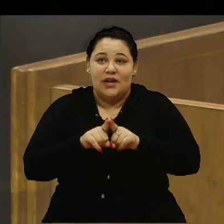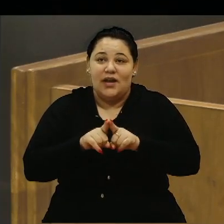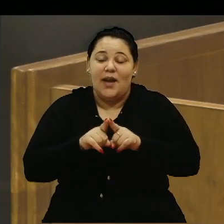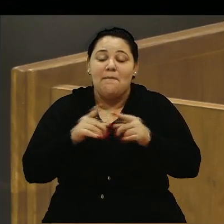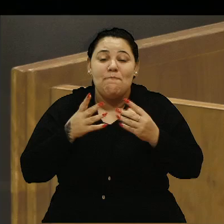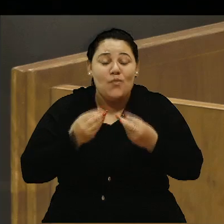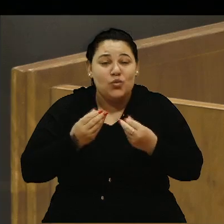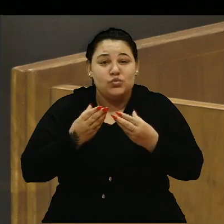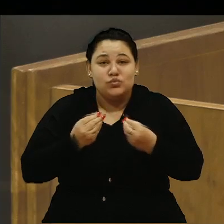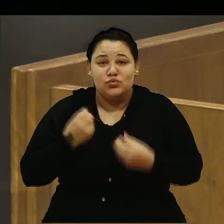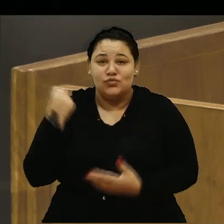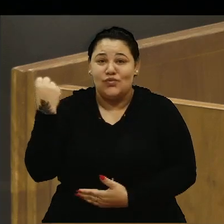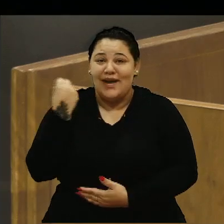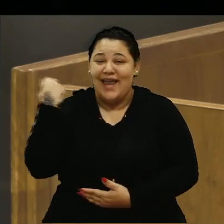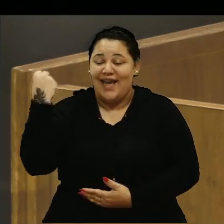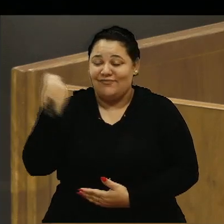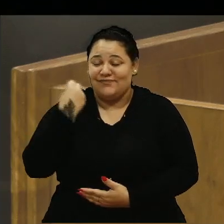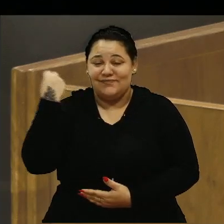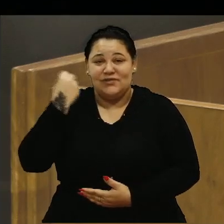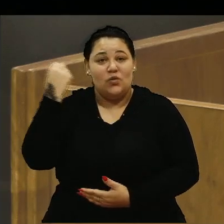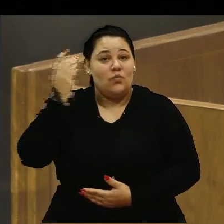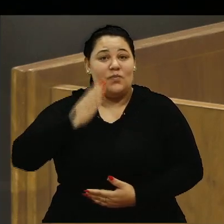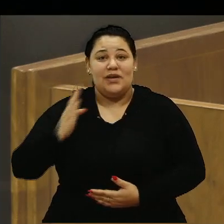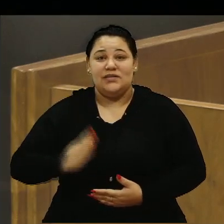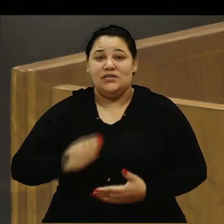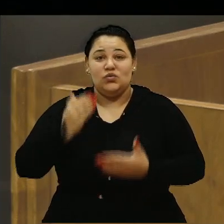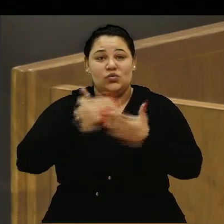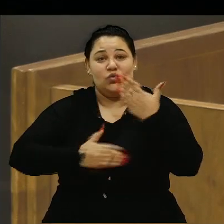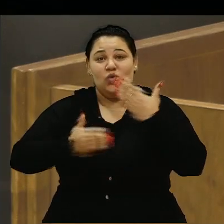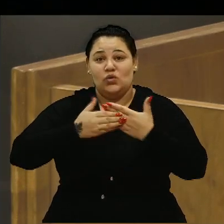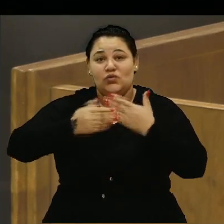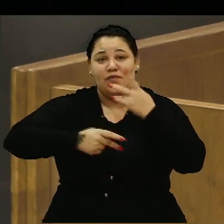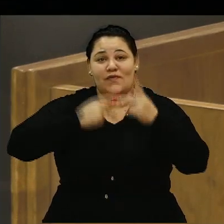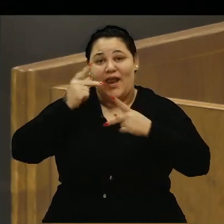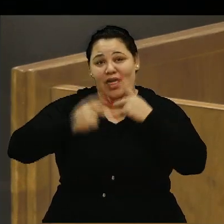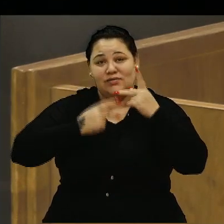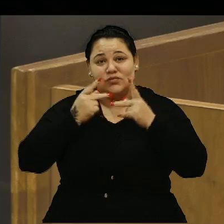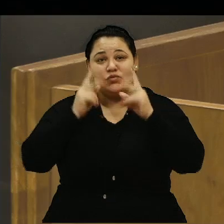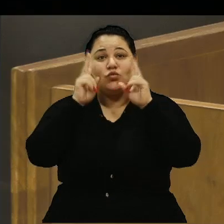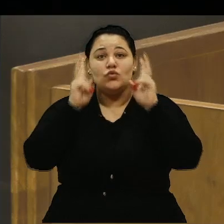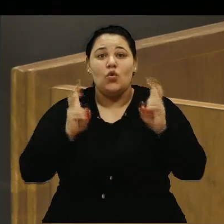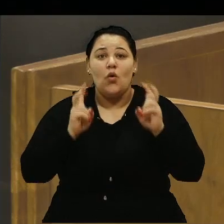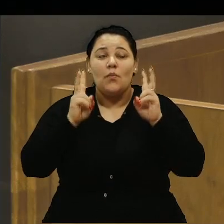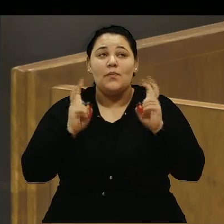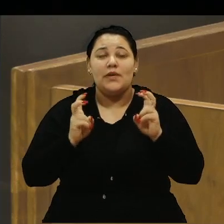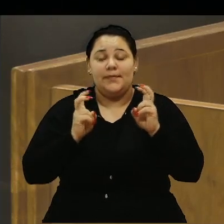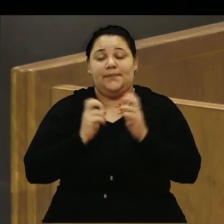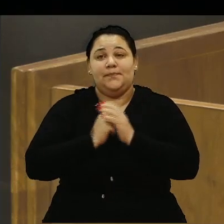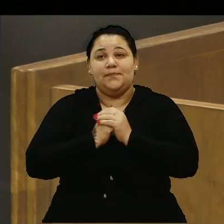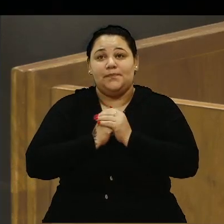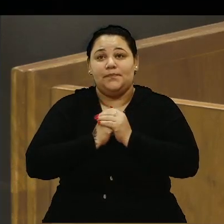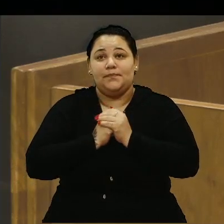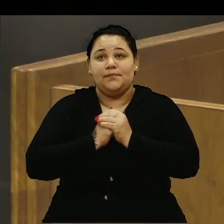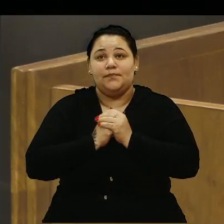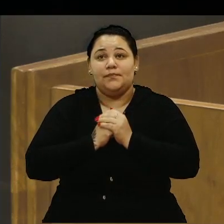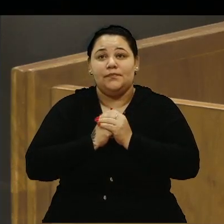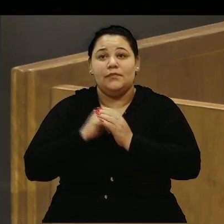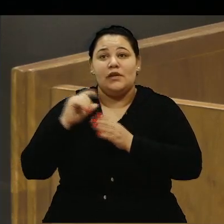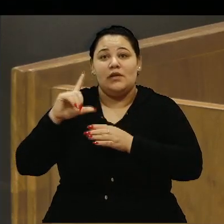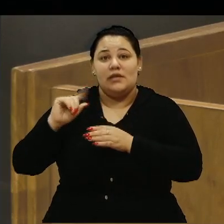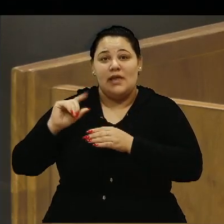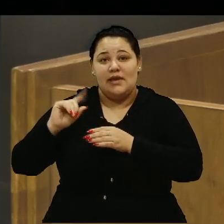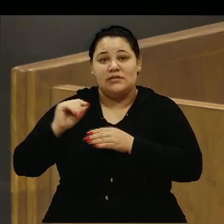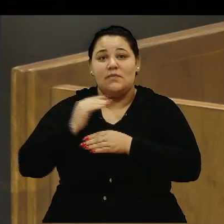muito grave. O Brasil inteiro está comentando sobre esses 10